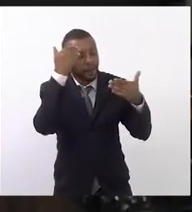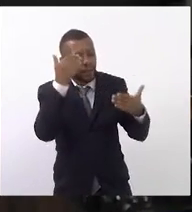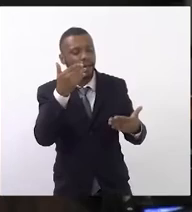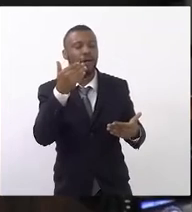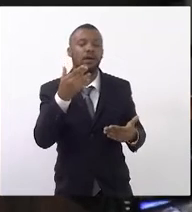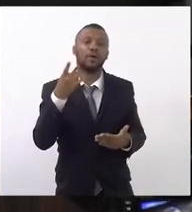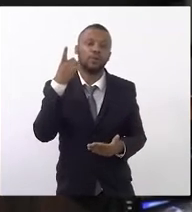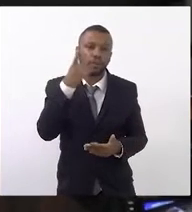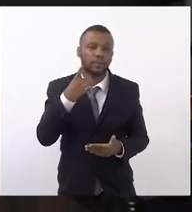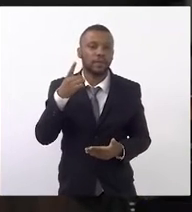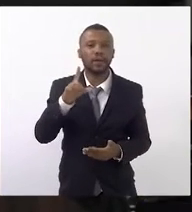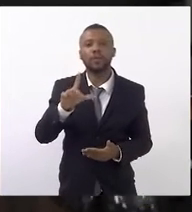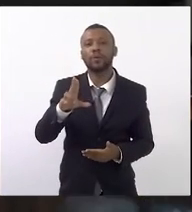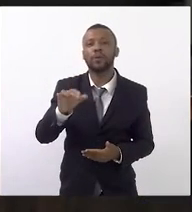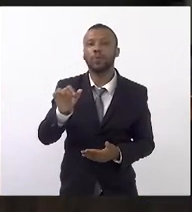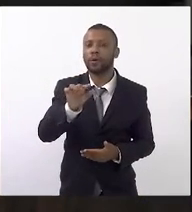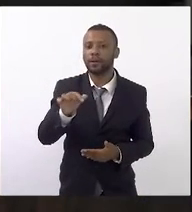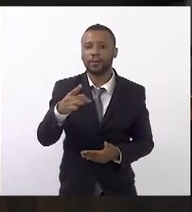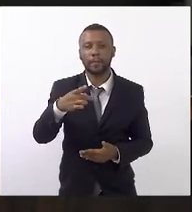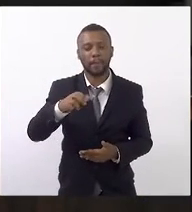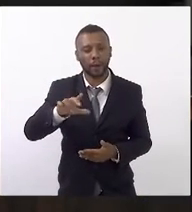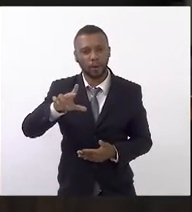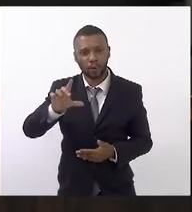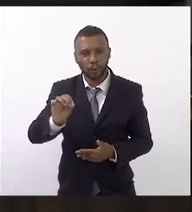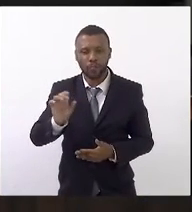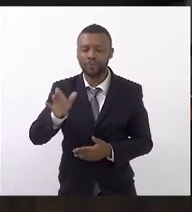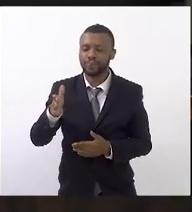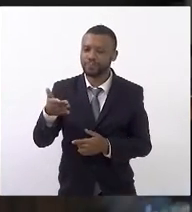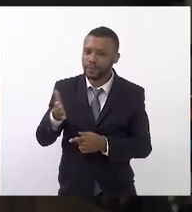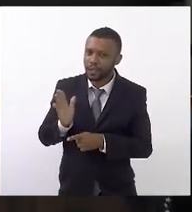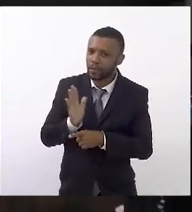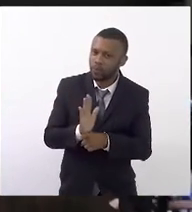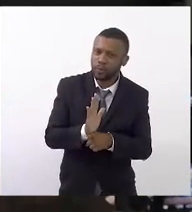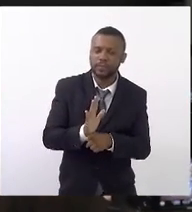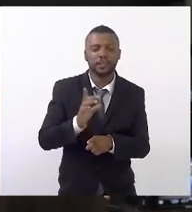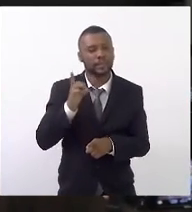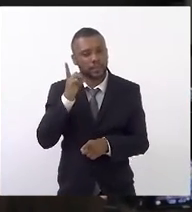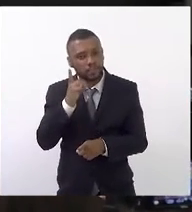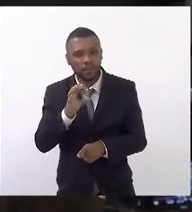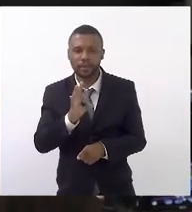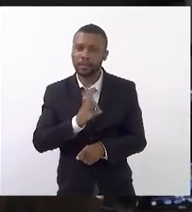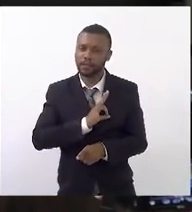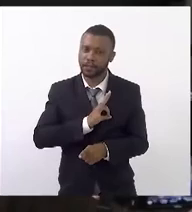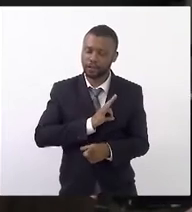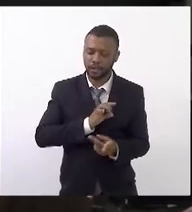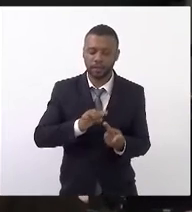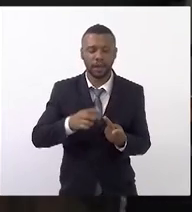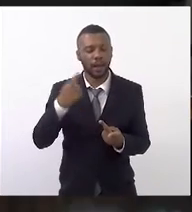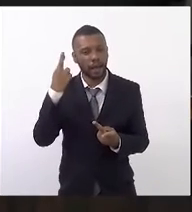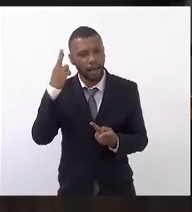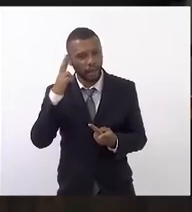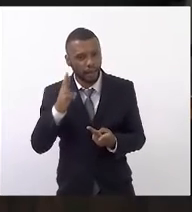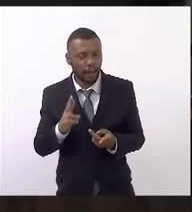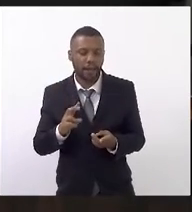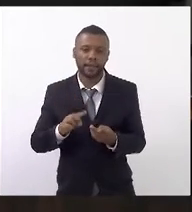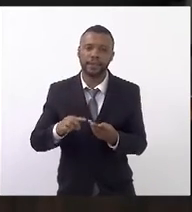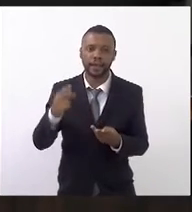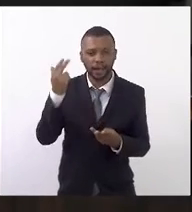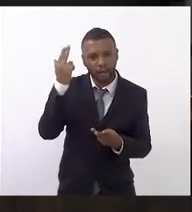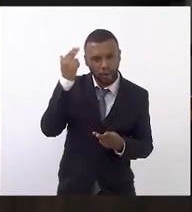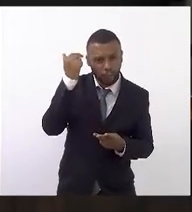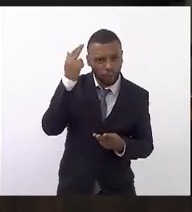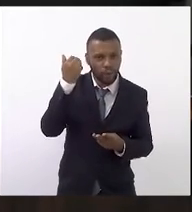a compreensão, viu, deputado Luiz Paulo? Toda a ajuda, tá, da Marta Rocha, Renata Souza, Leomar Coelho, todos,